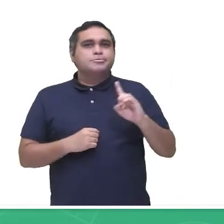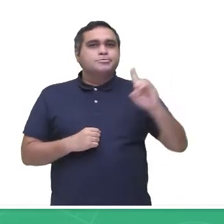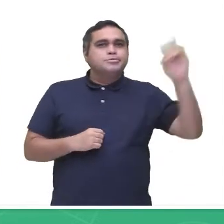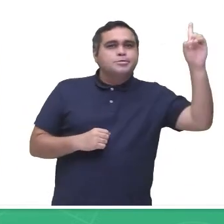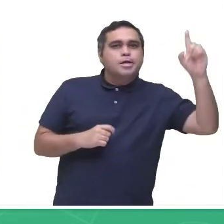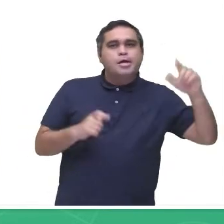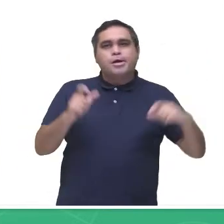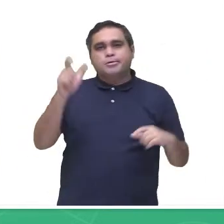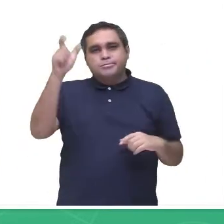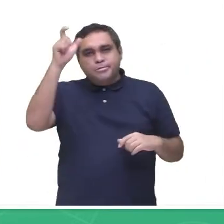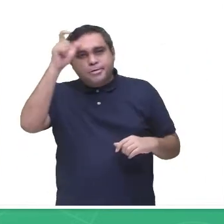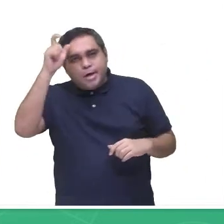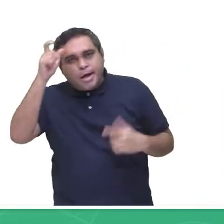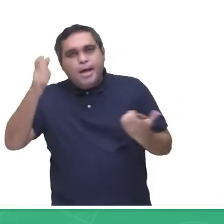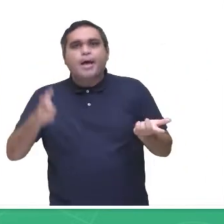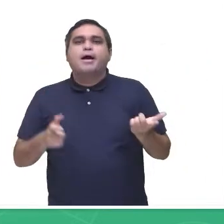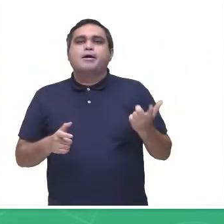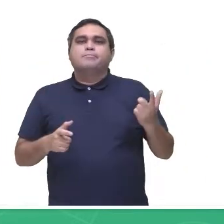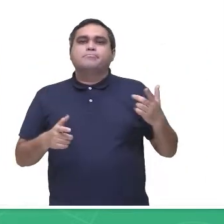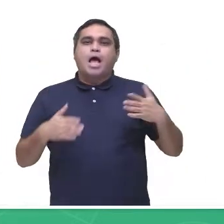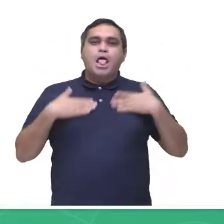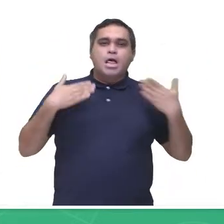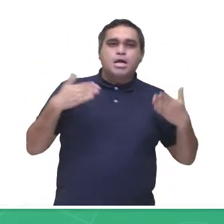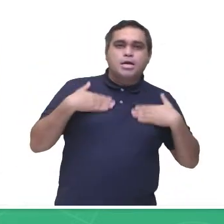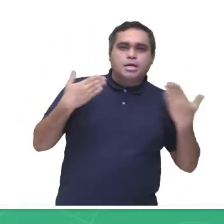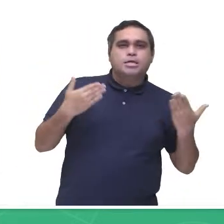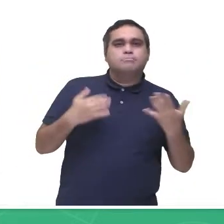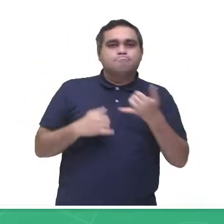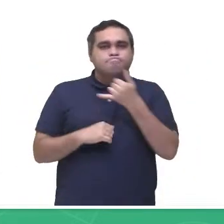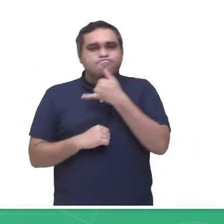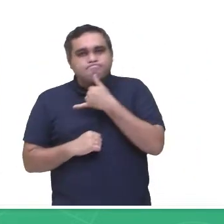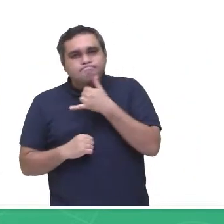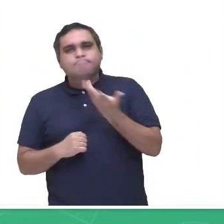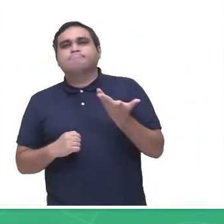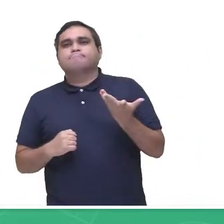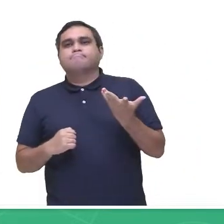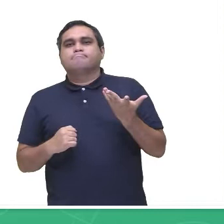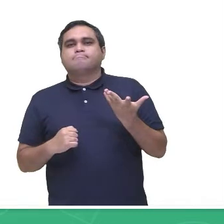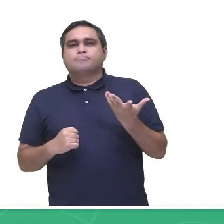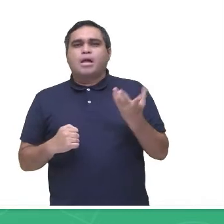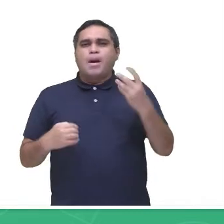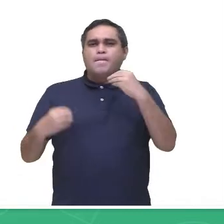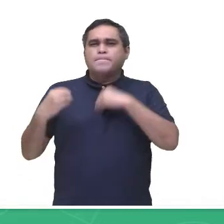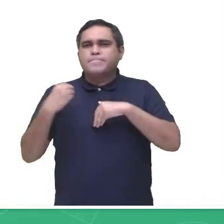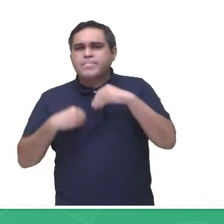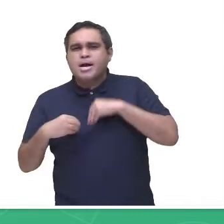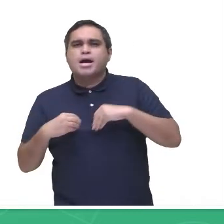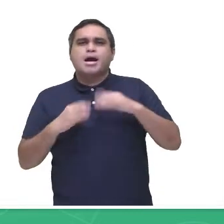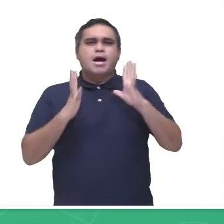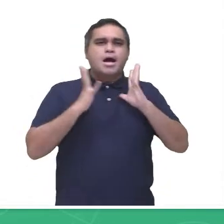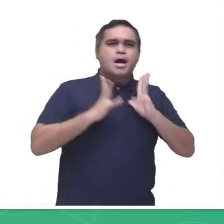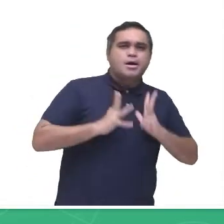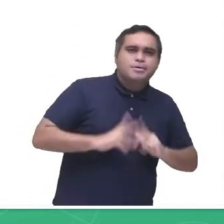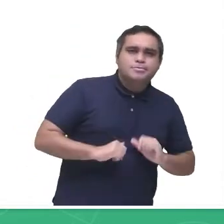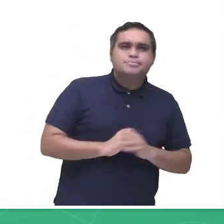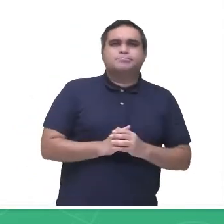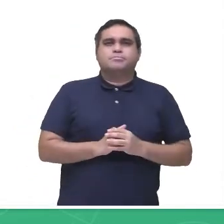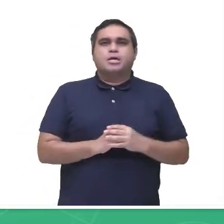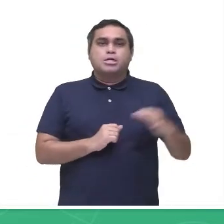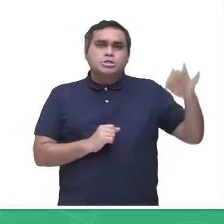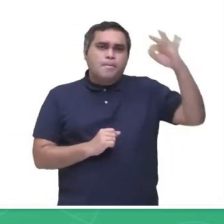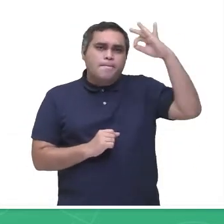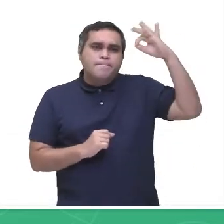pecado, alegria e tristeza, paganismo e cristianismo, espírito e matéria. Então, essa questão